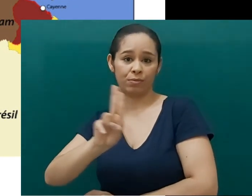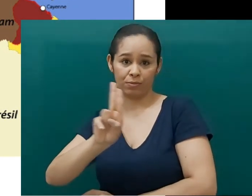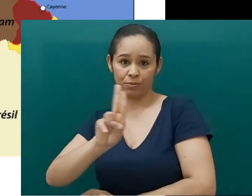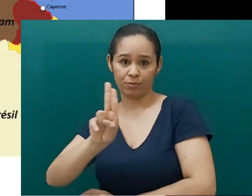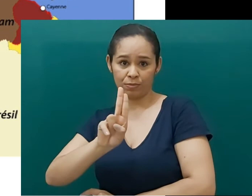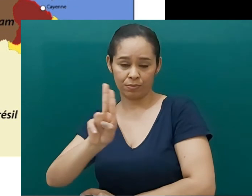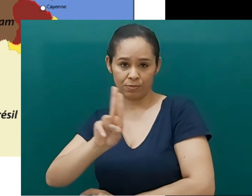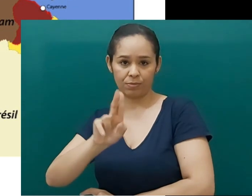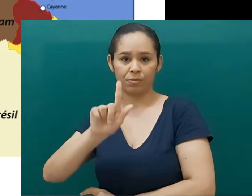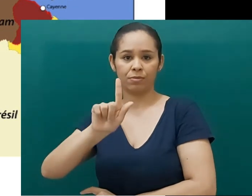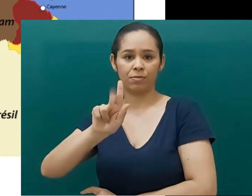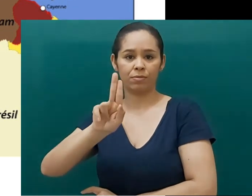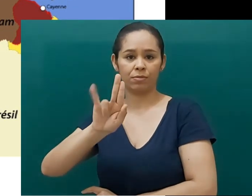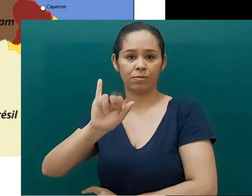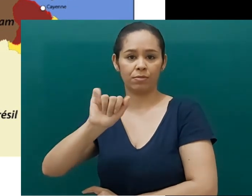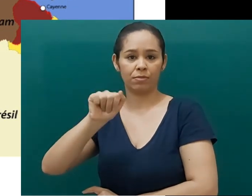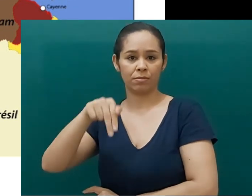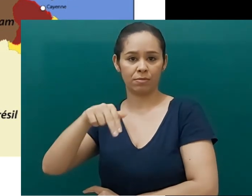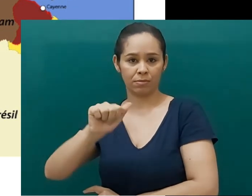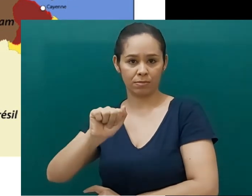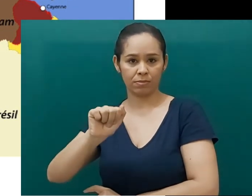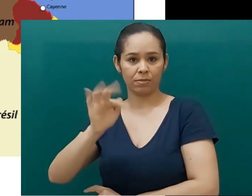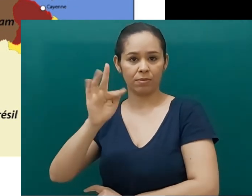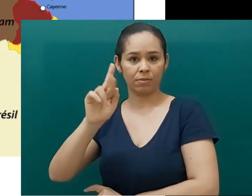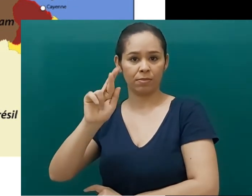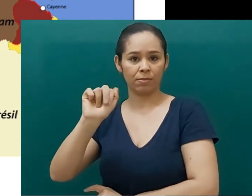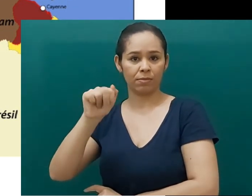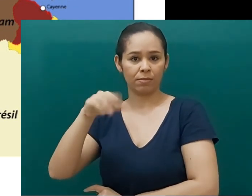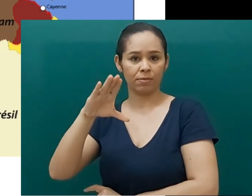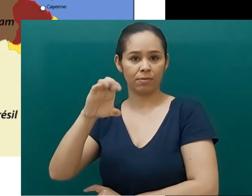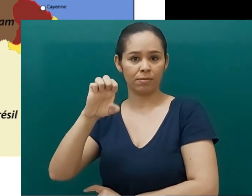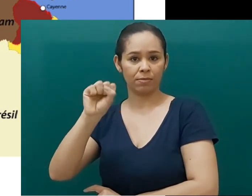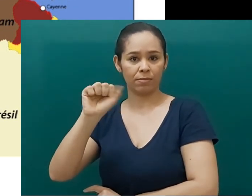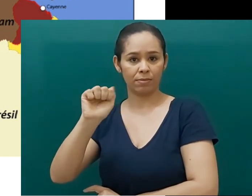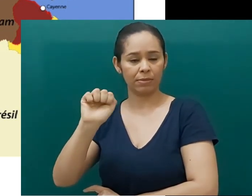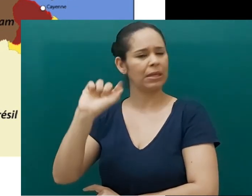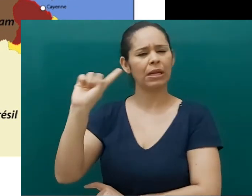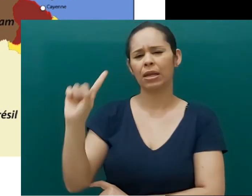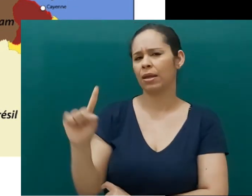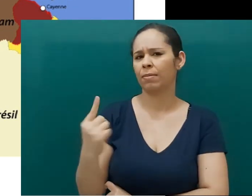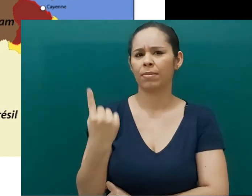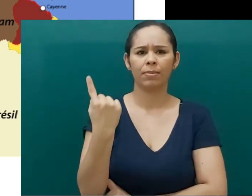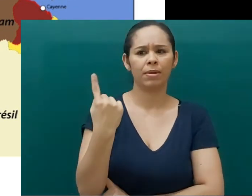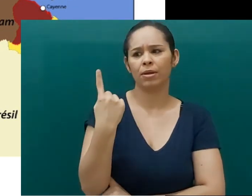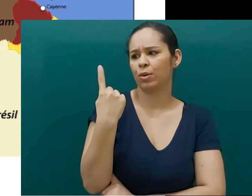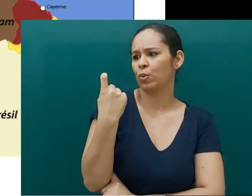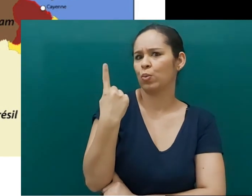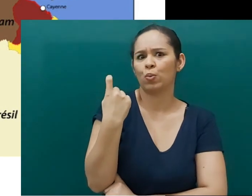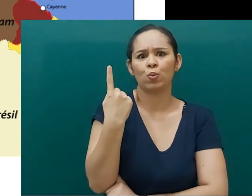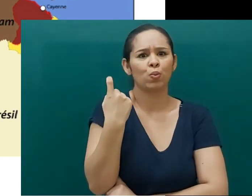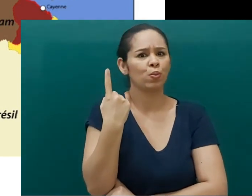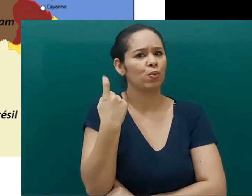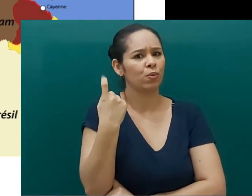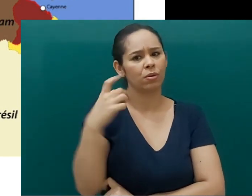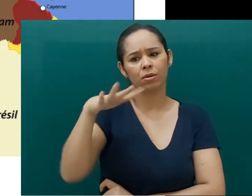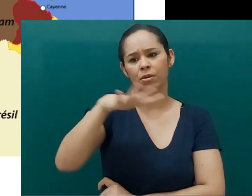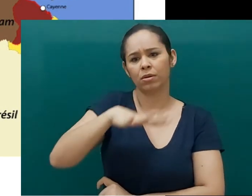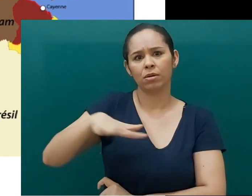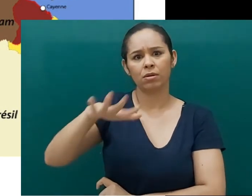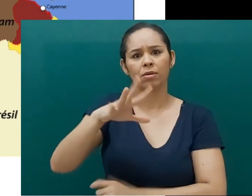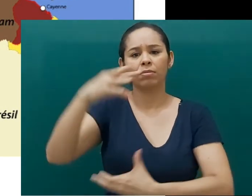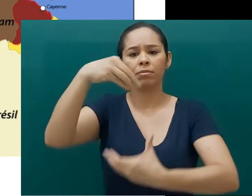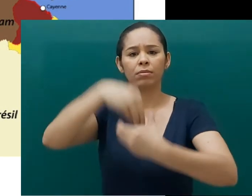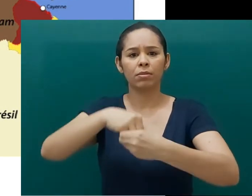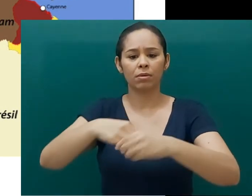de Guiana Francesa, né? É a única região da França na América